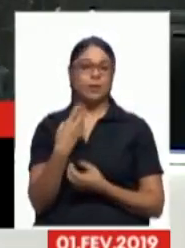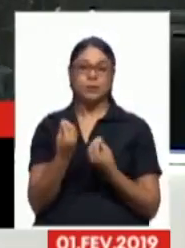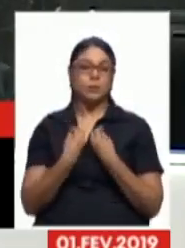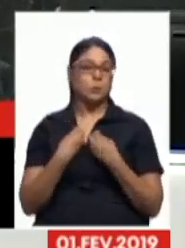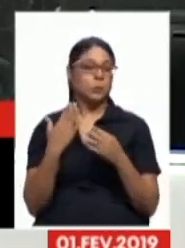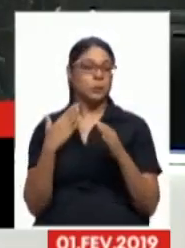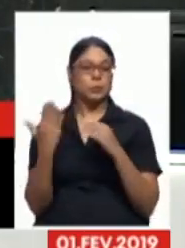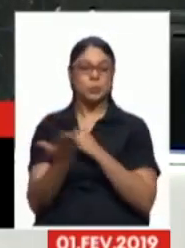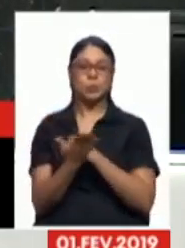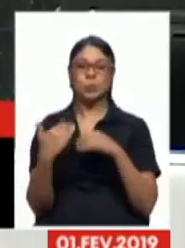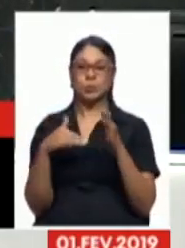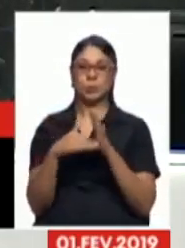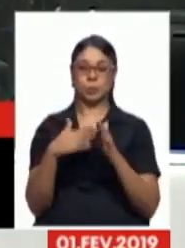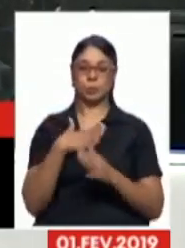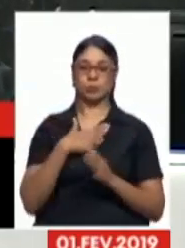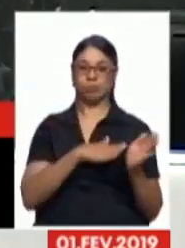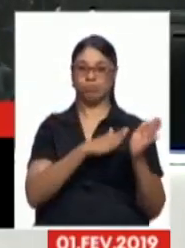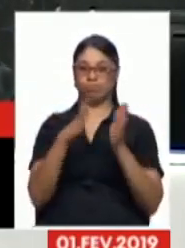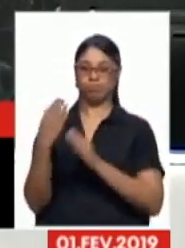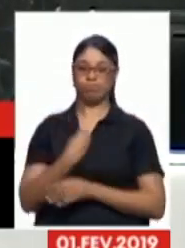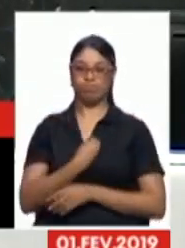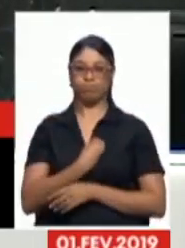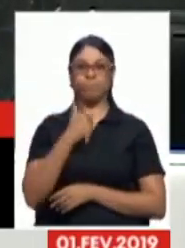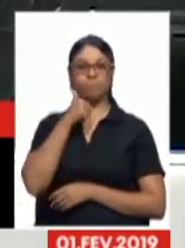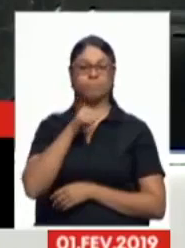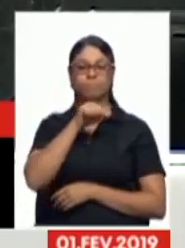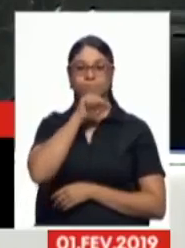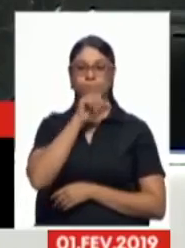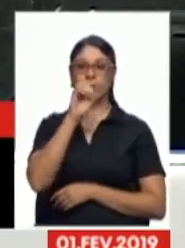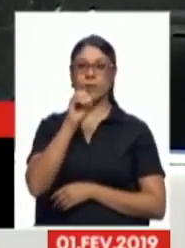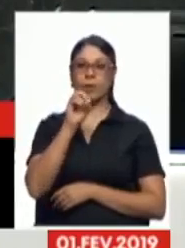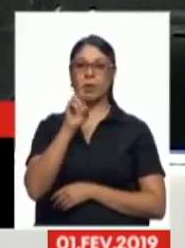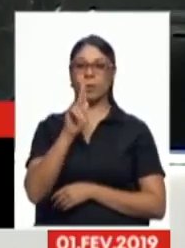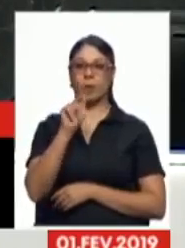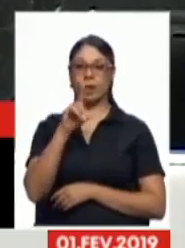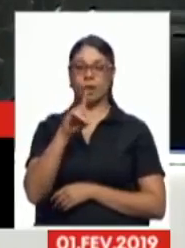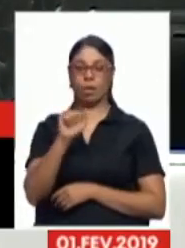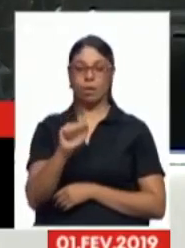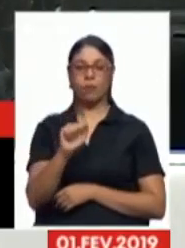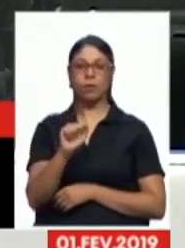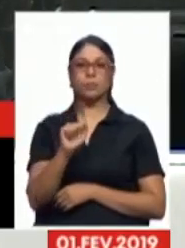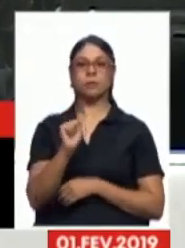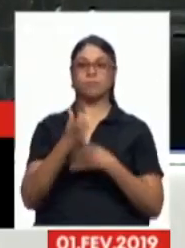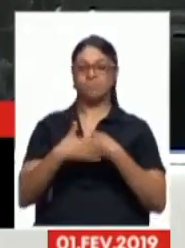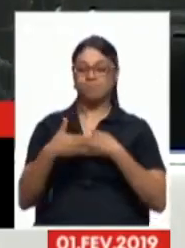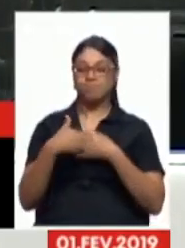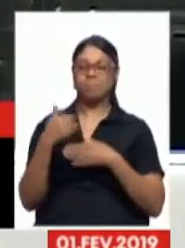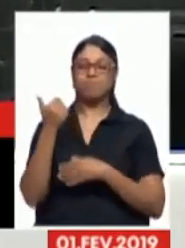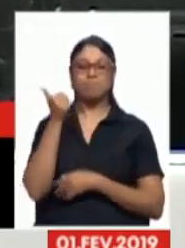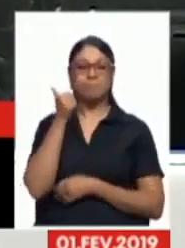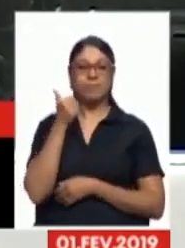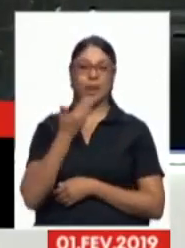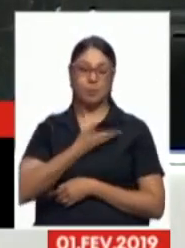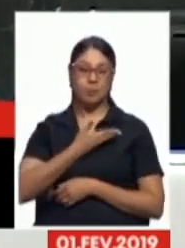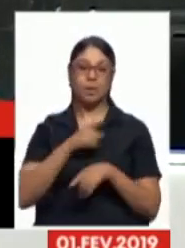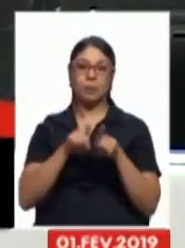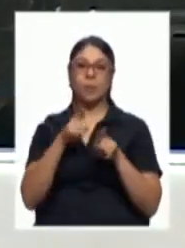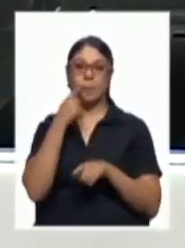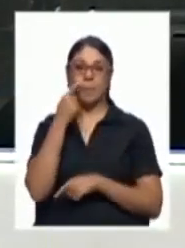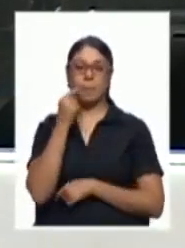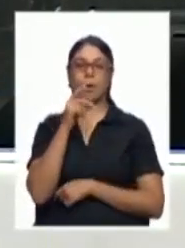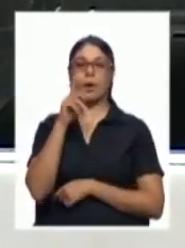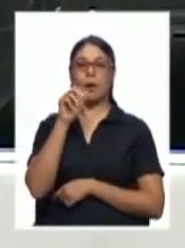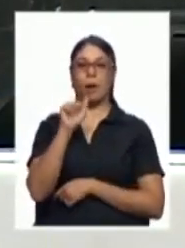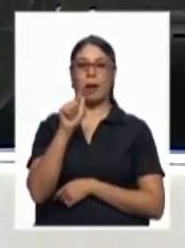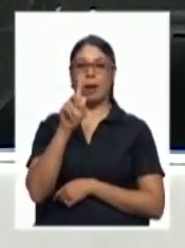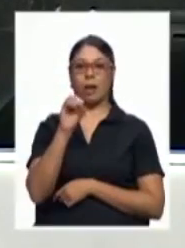vicissitudes da minha vida. À minha mãe Orcanda, generosa e amiga, e ao meu pai Agostinho.